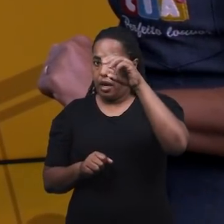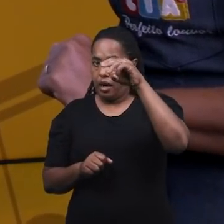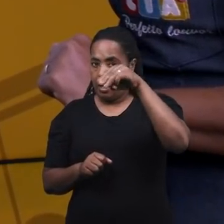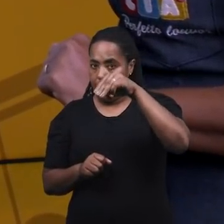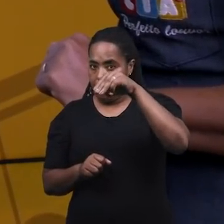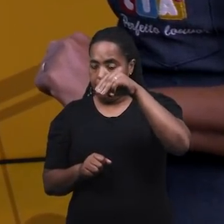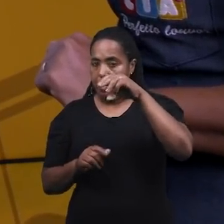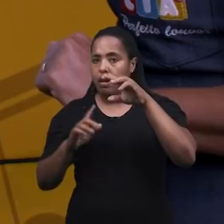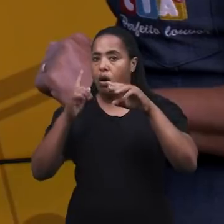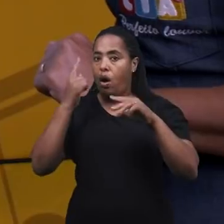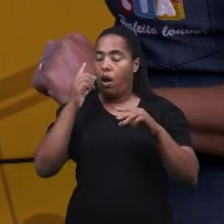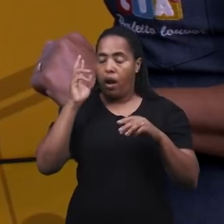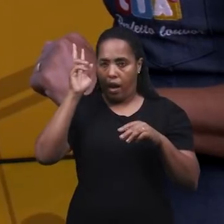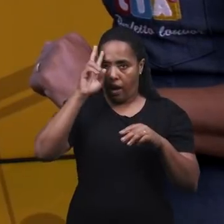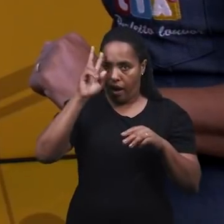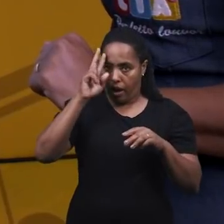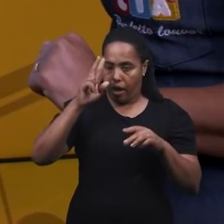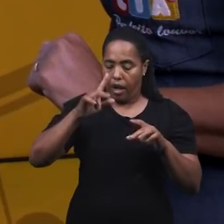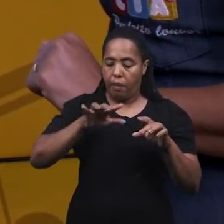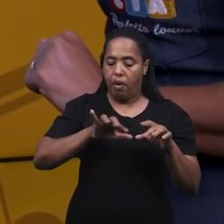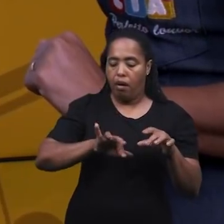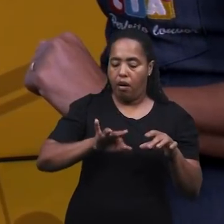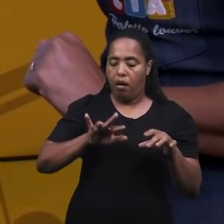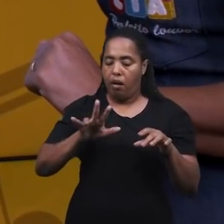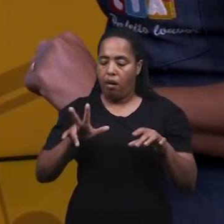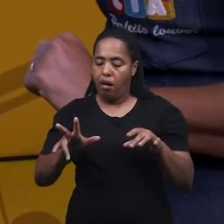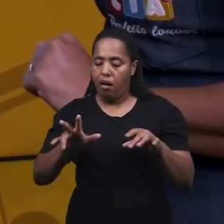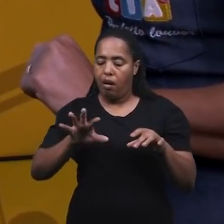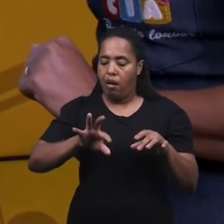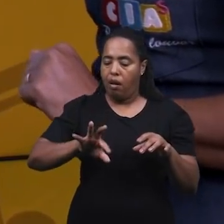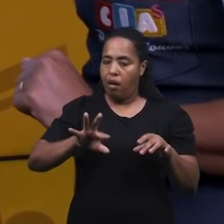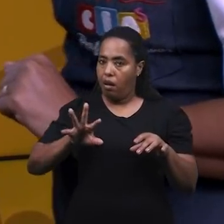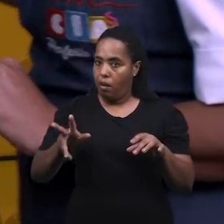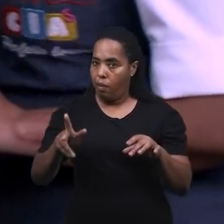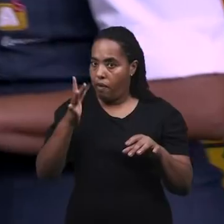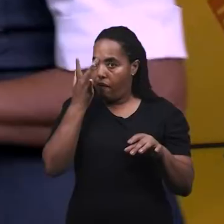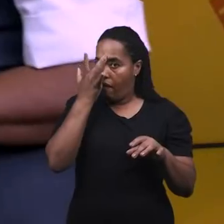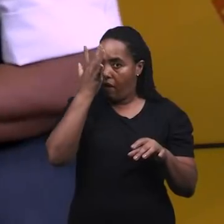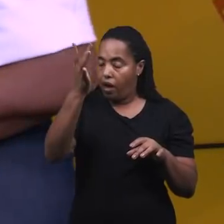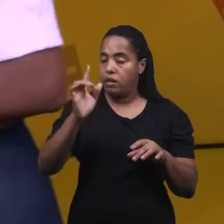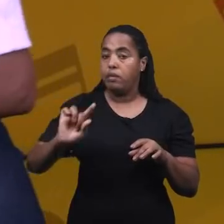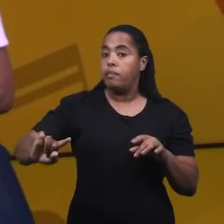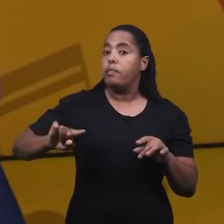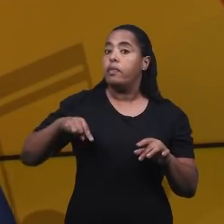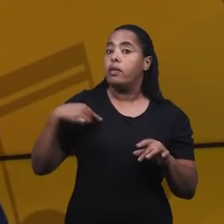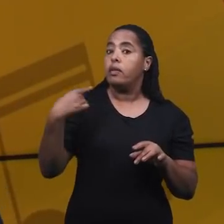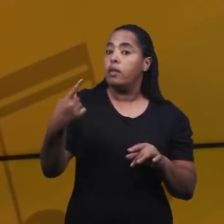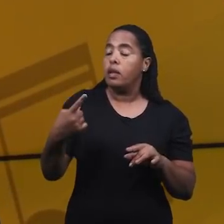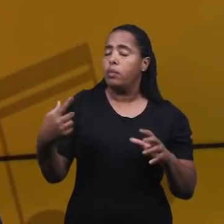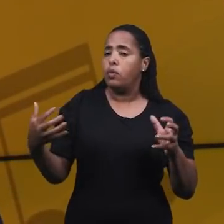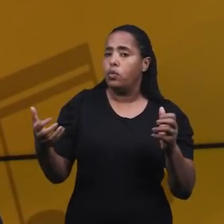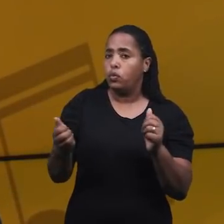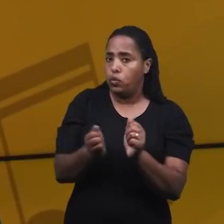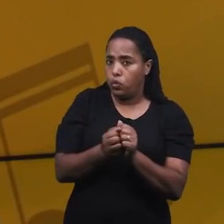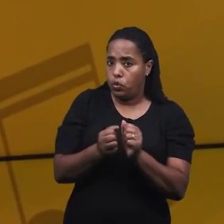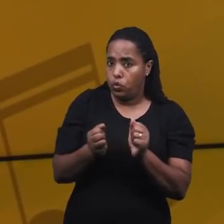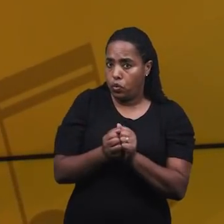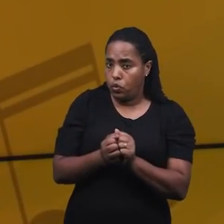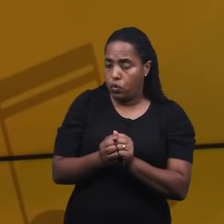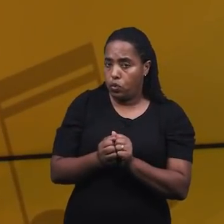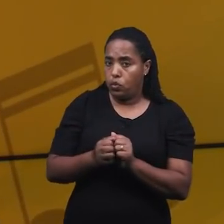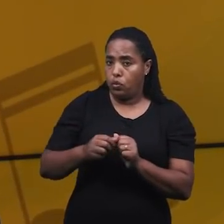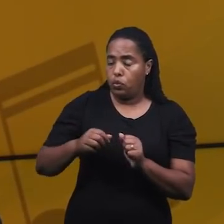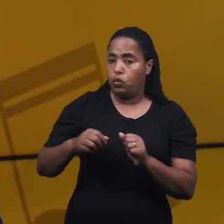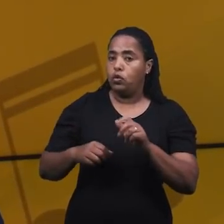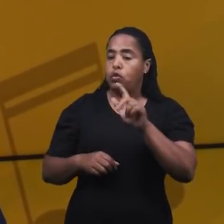Lembrando que nós vamos trocar o dedilhado para facilitar. Depois, juntinho com a nota